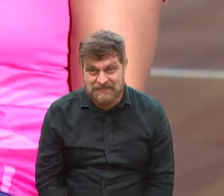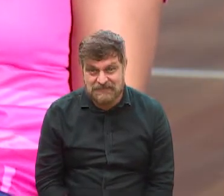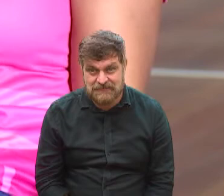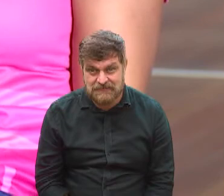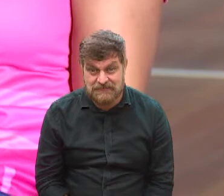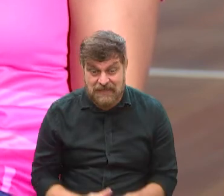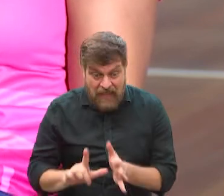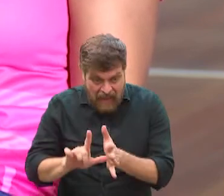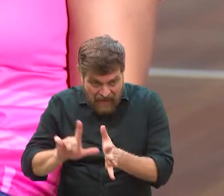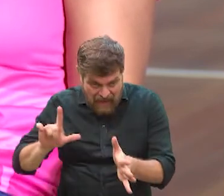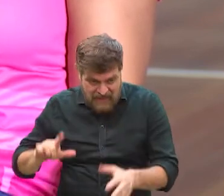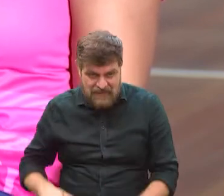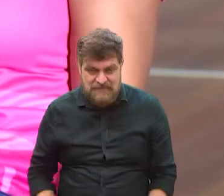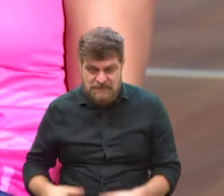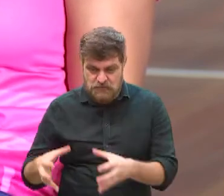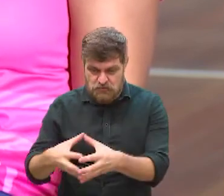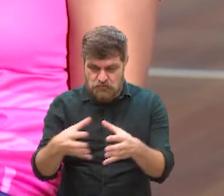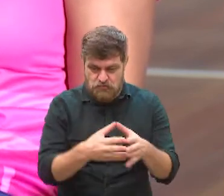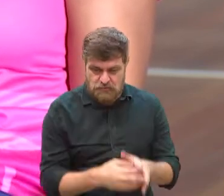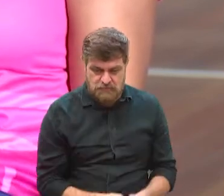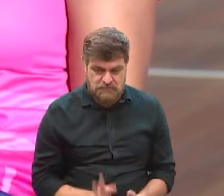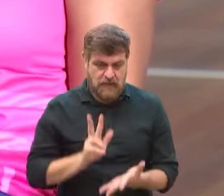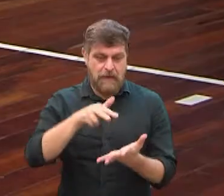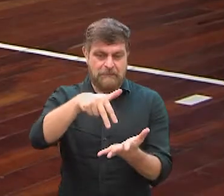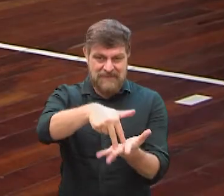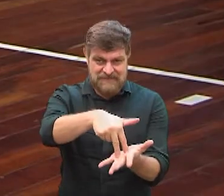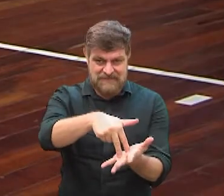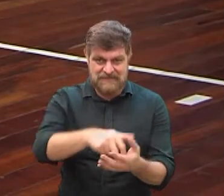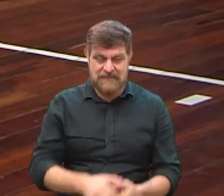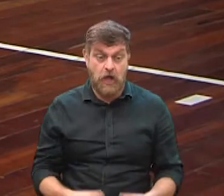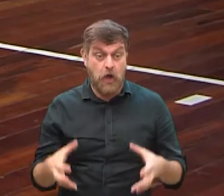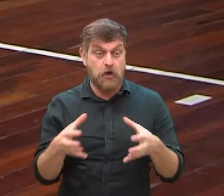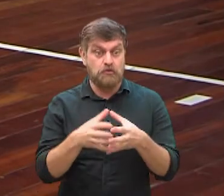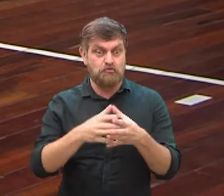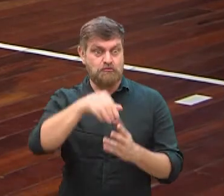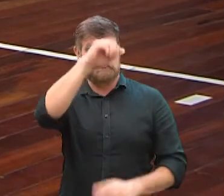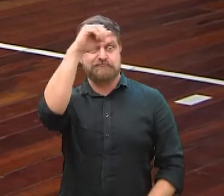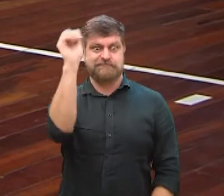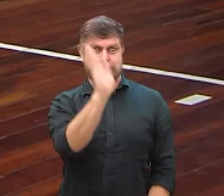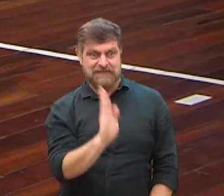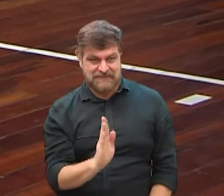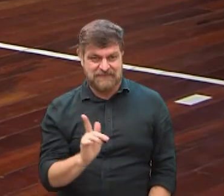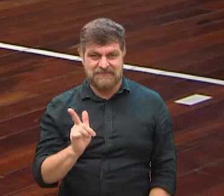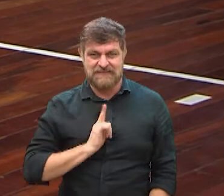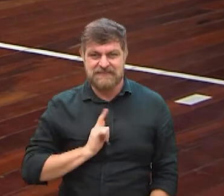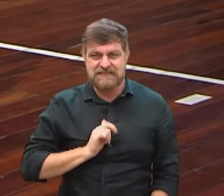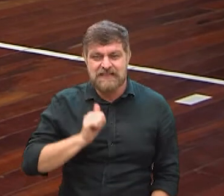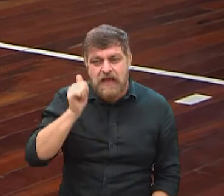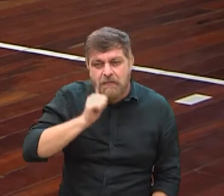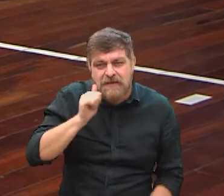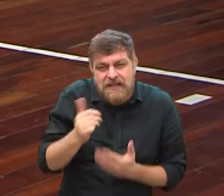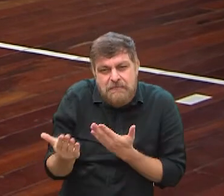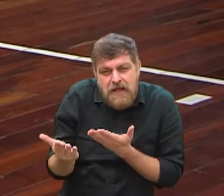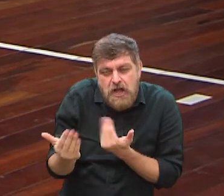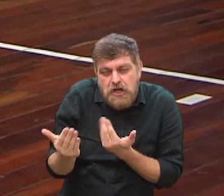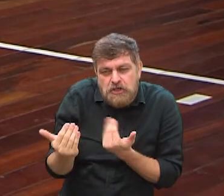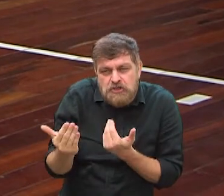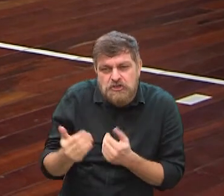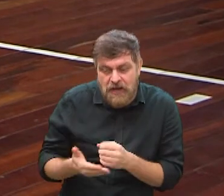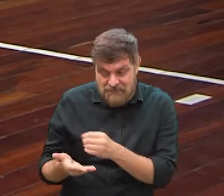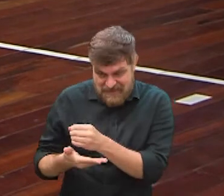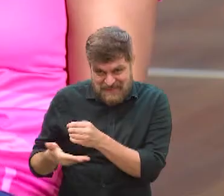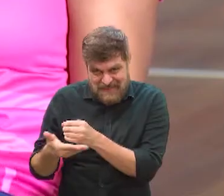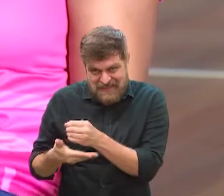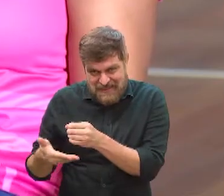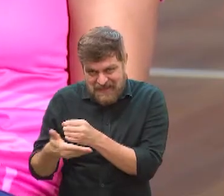que antes da apresentação das equipes, ano passado na Liga Nacional, né? Tinha as meninas mais novas que jogavam na categoria